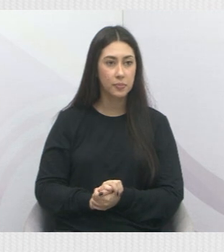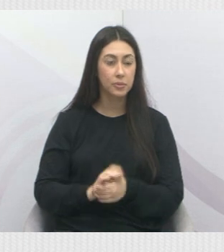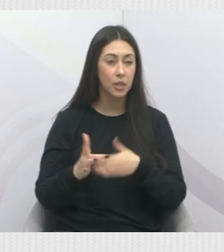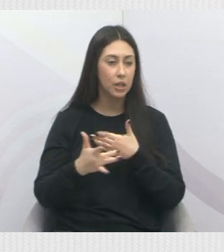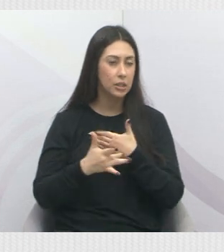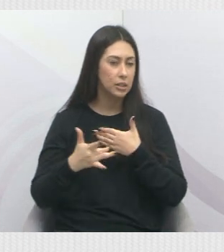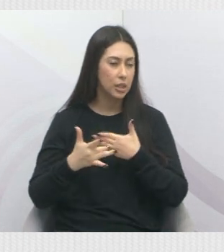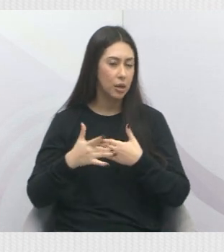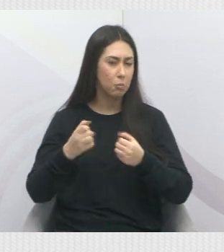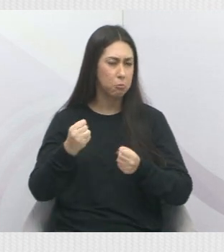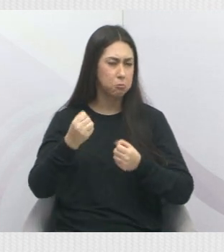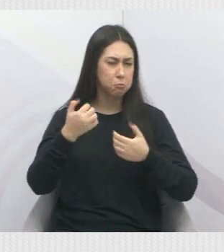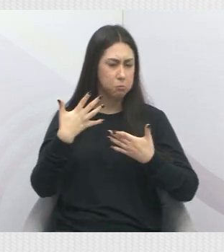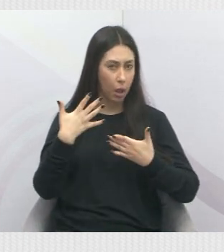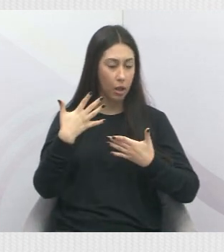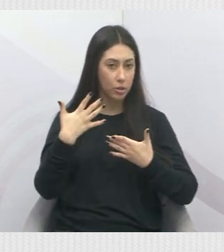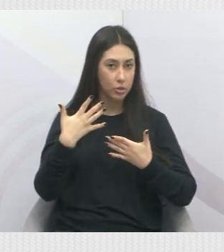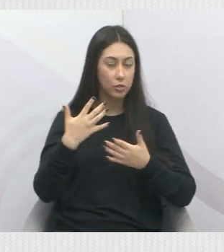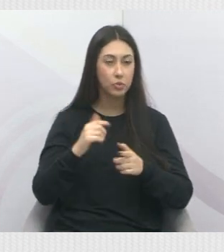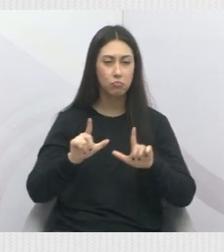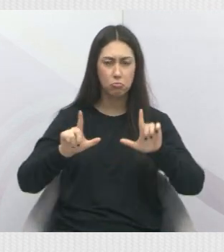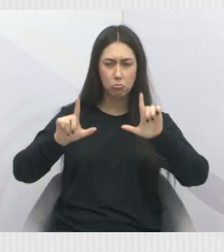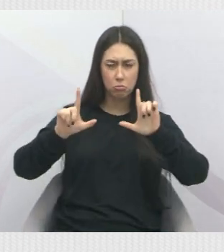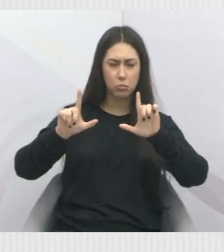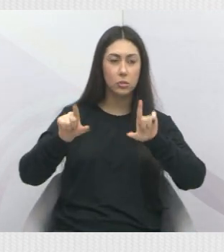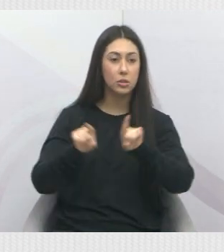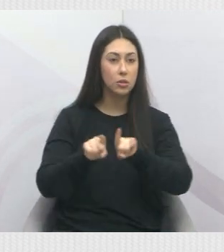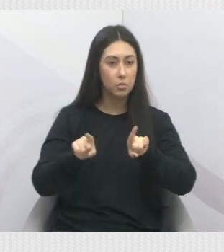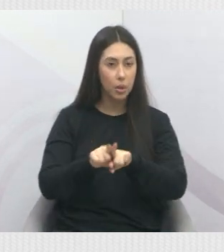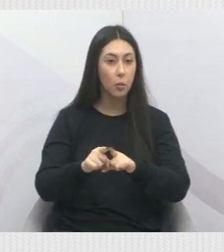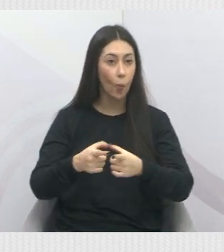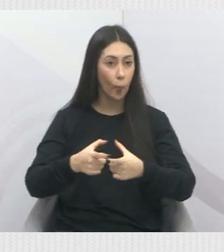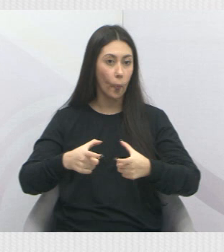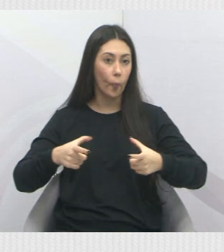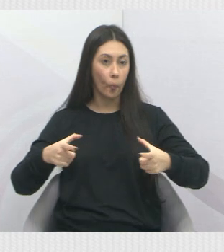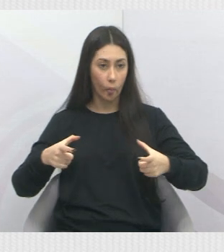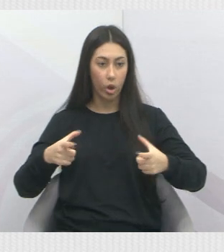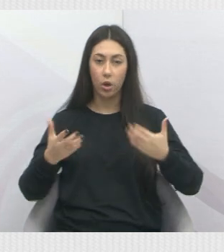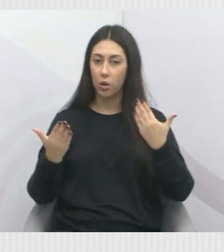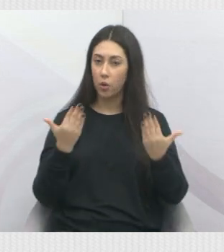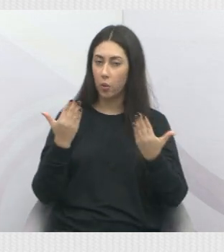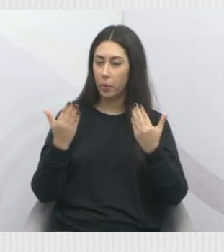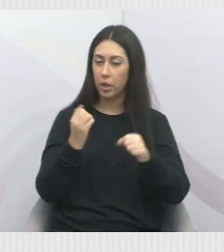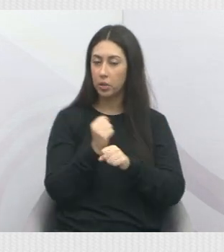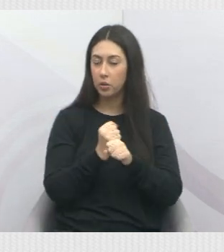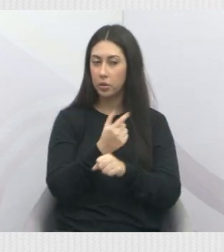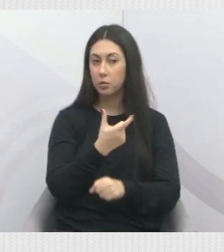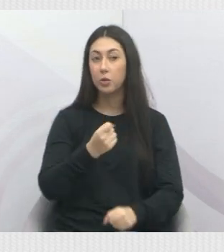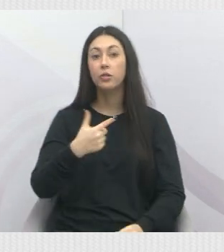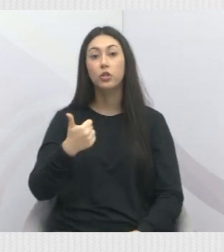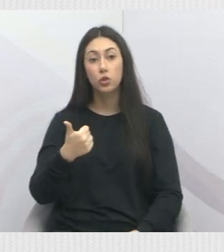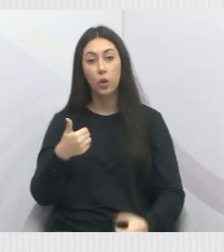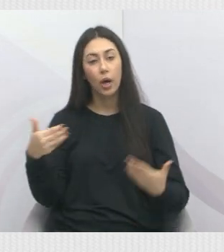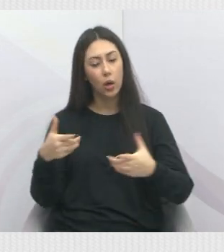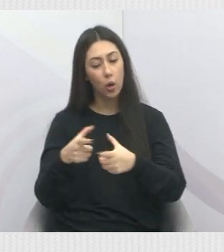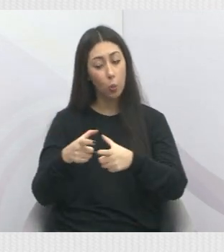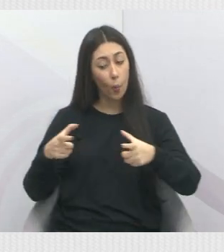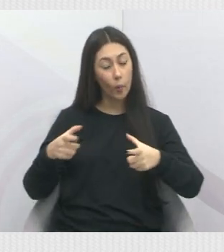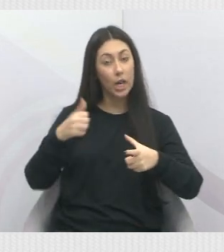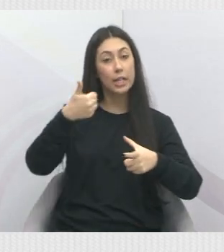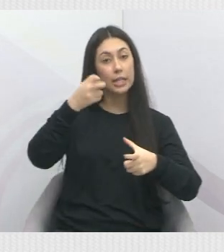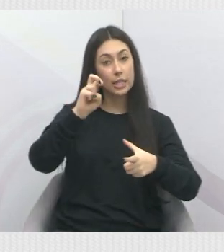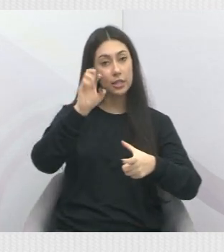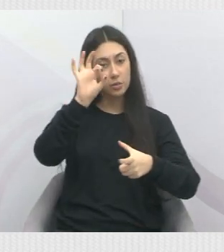Exames de imagem. Tivemos um incremento também no primeiro quadrimestre de 2022, comparado a 2021, de 15%,